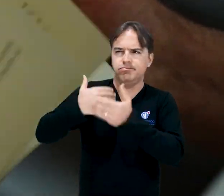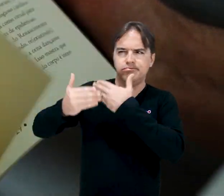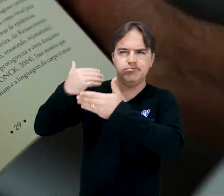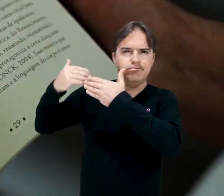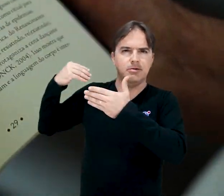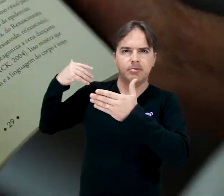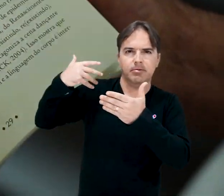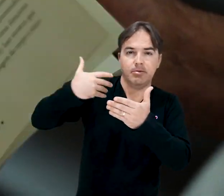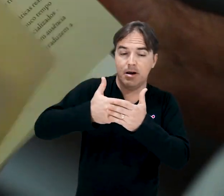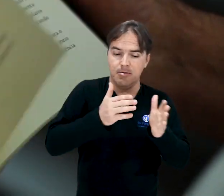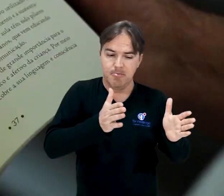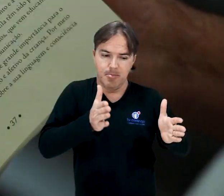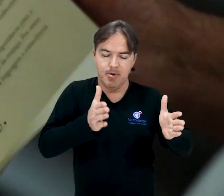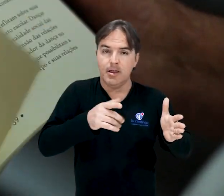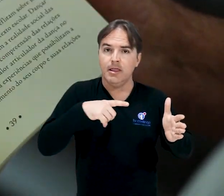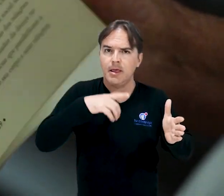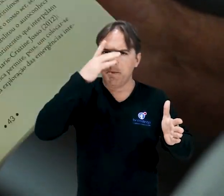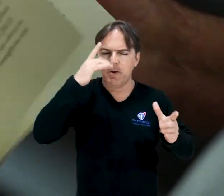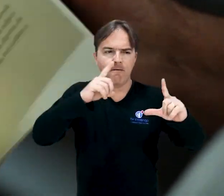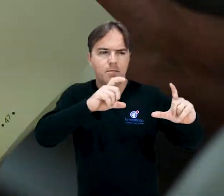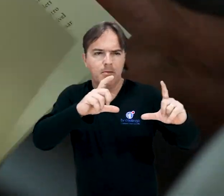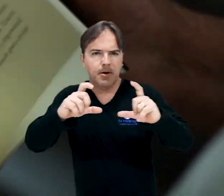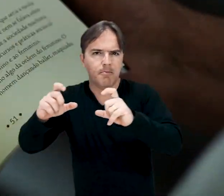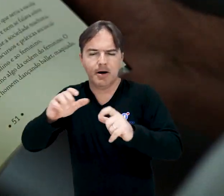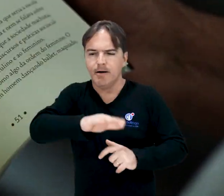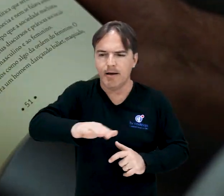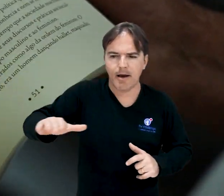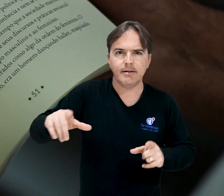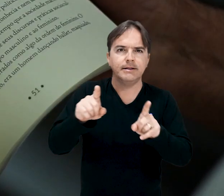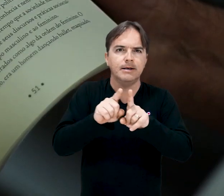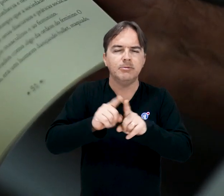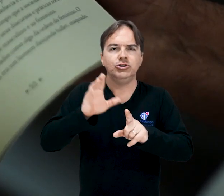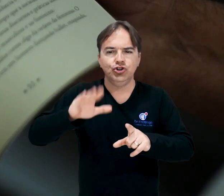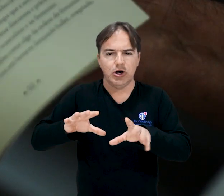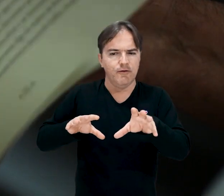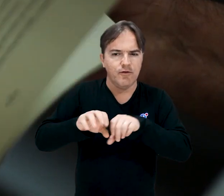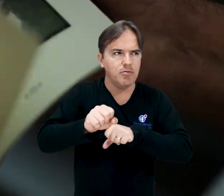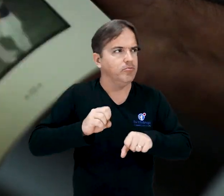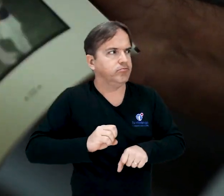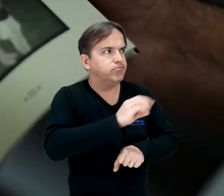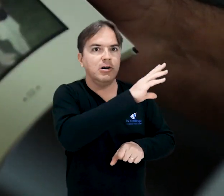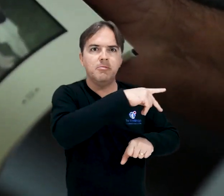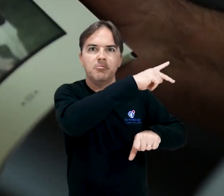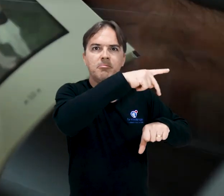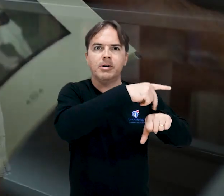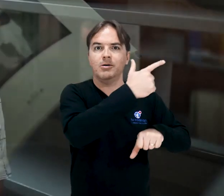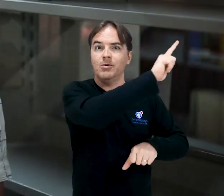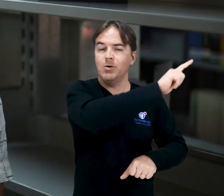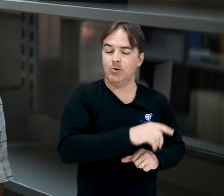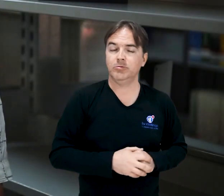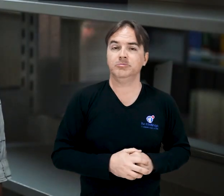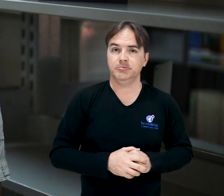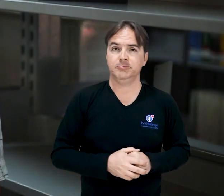de ex-alunos que hoje têm carreira internacional e passaram, iniciaram seus estudos pela escola de dança. O livro,